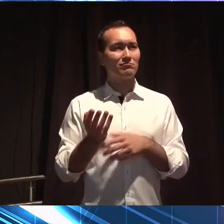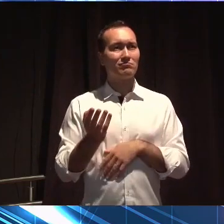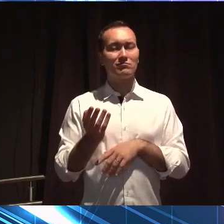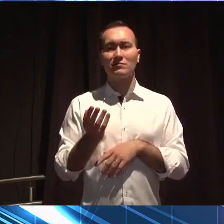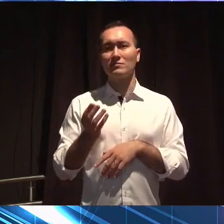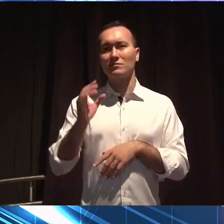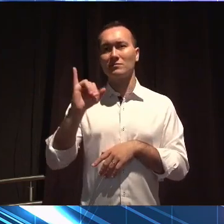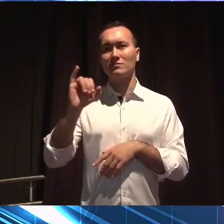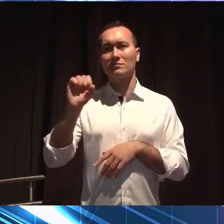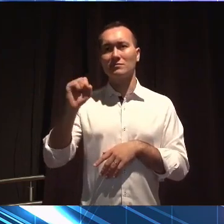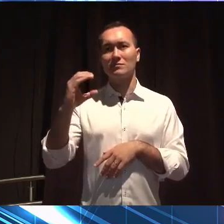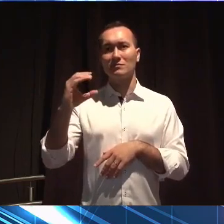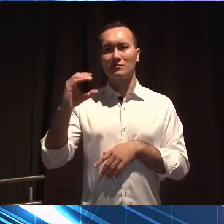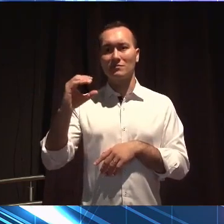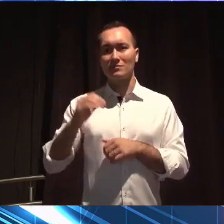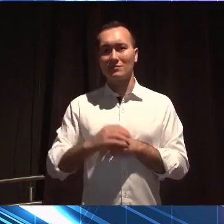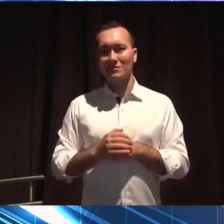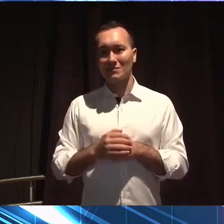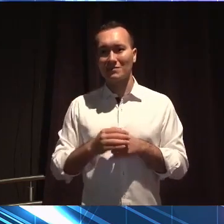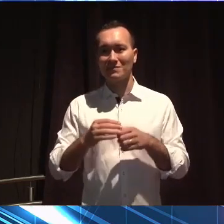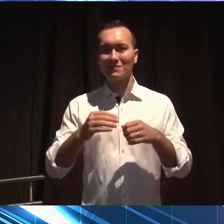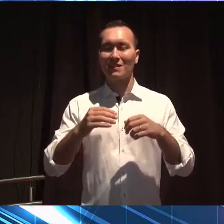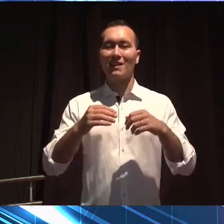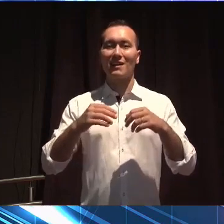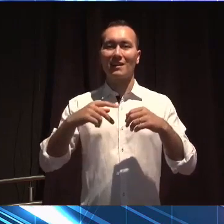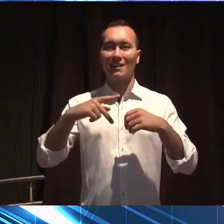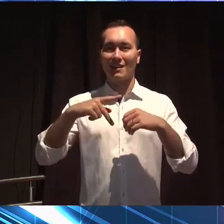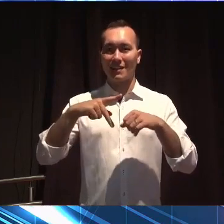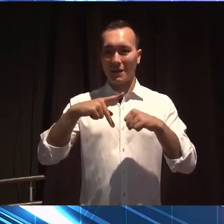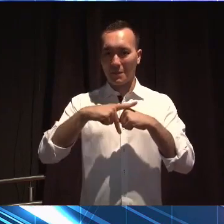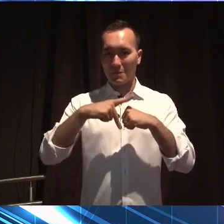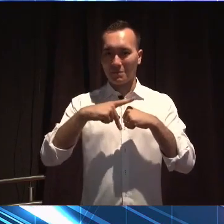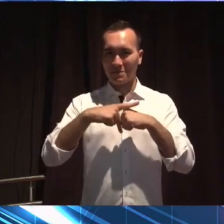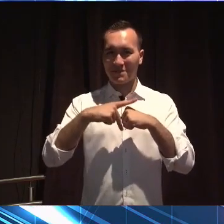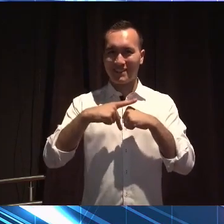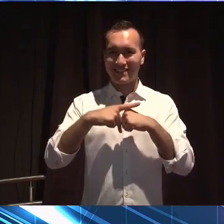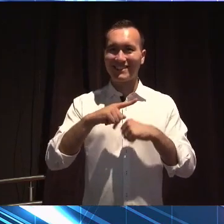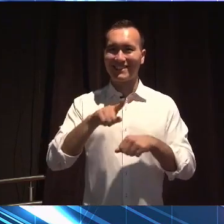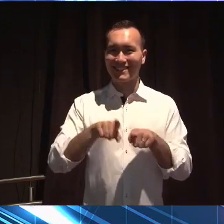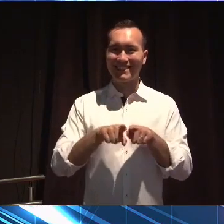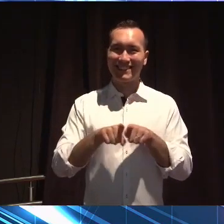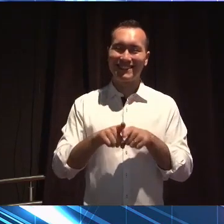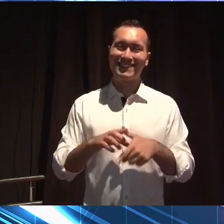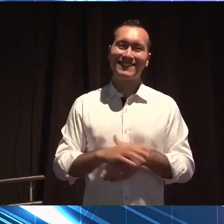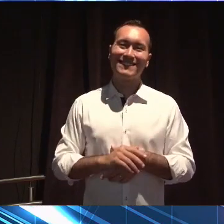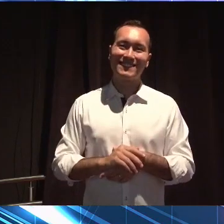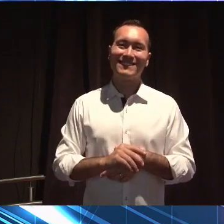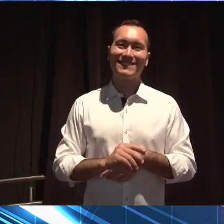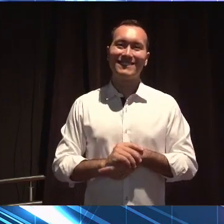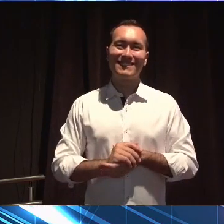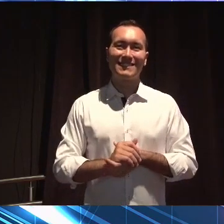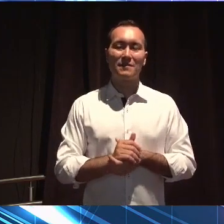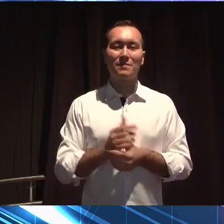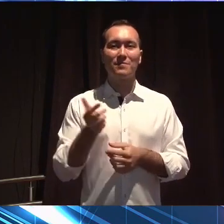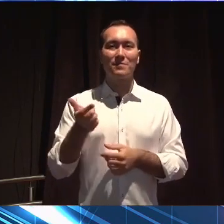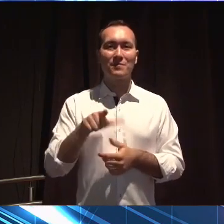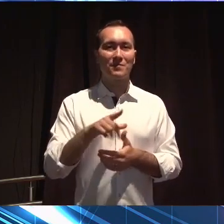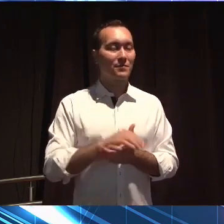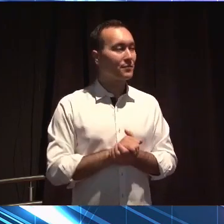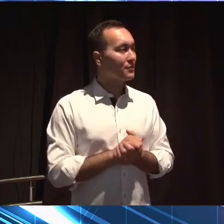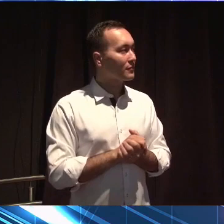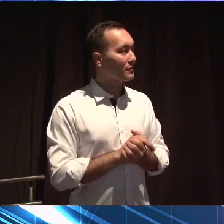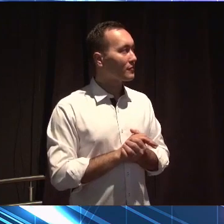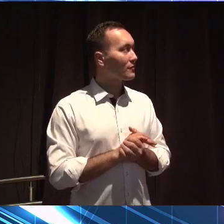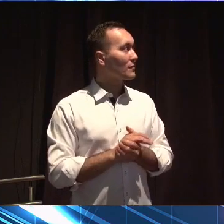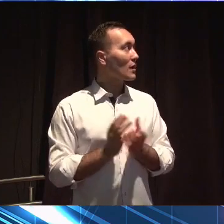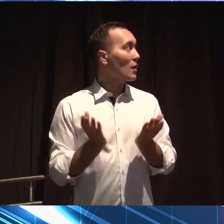tudo certo. Bom, vamos lá. Eu vou pular, então, essa parte da apresentação, partindo do pressuposto que, mais uma vez, como o mestre